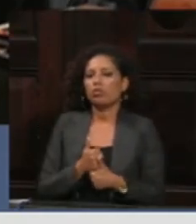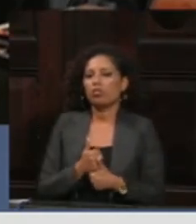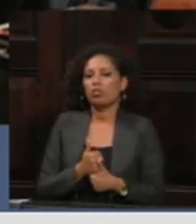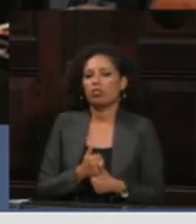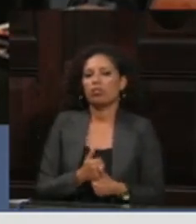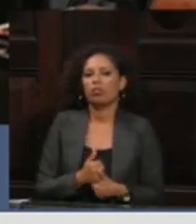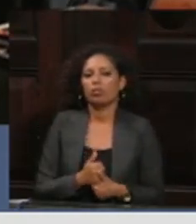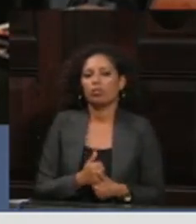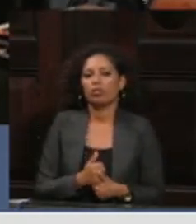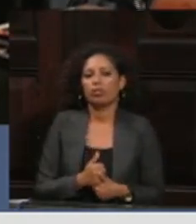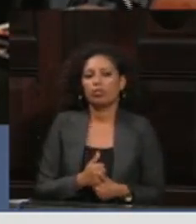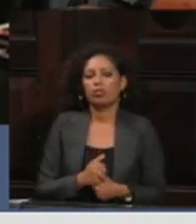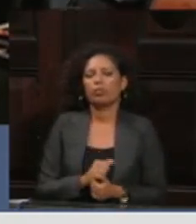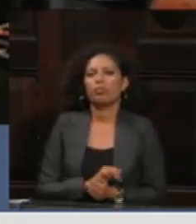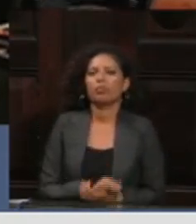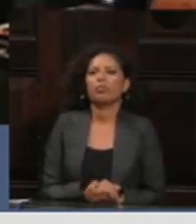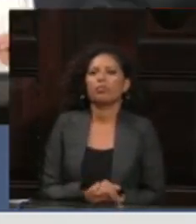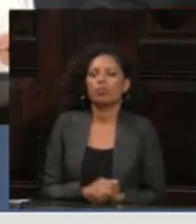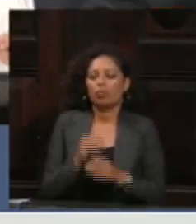substitutivo.